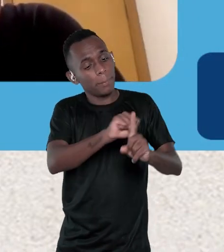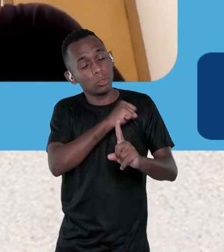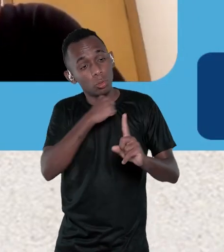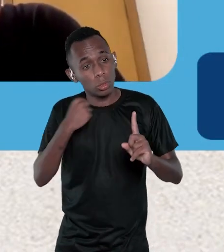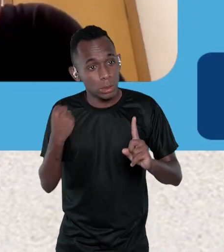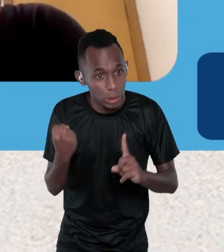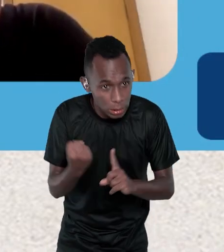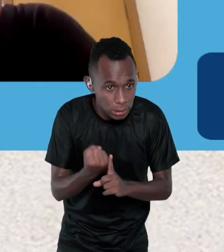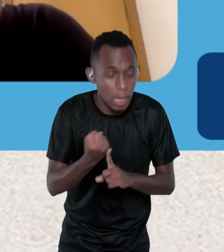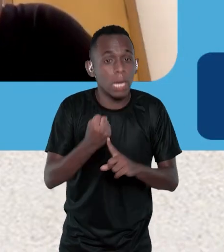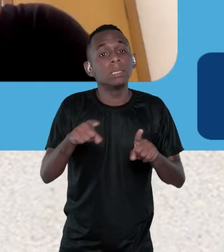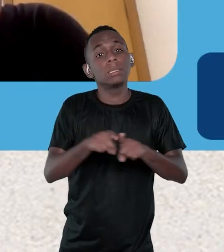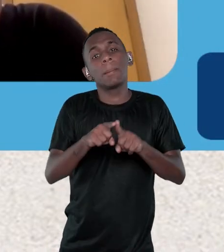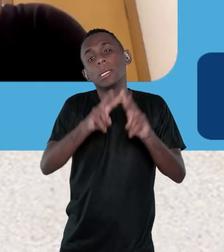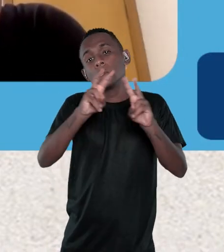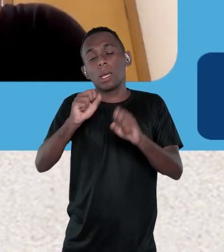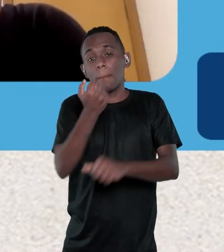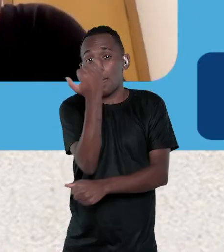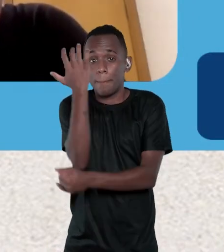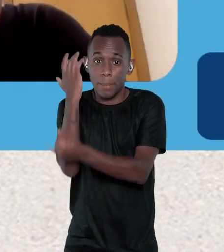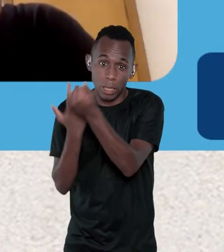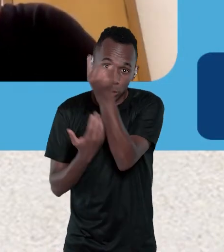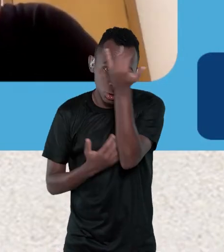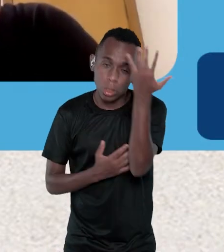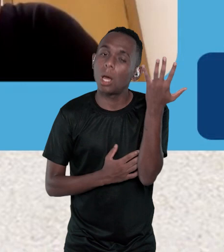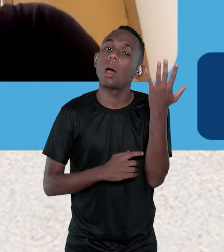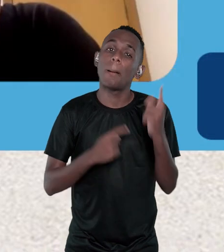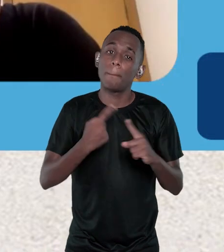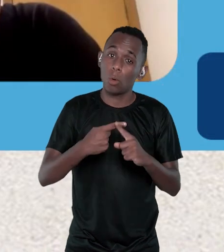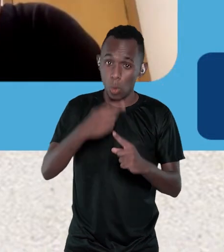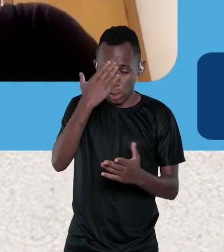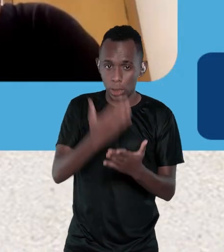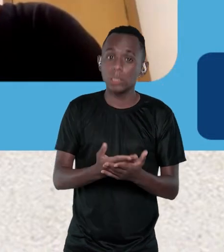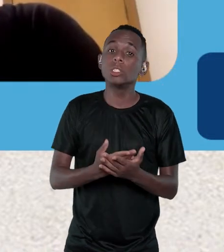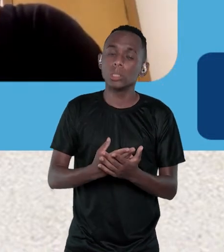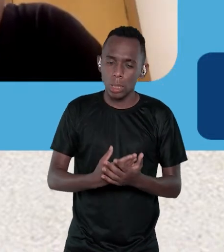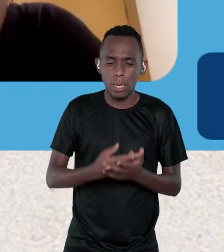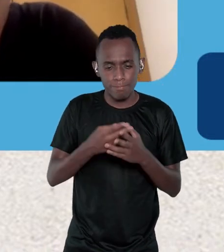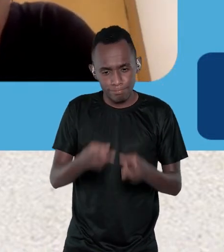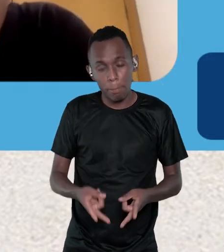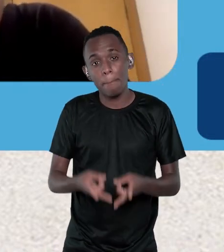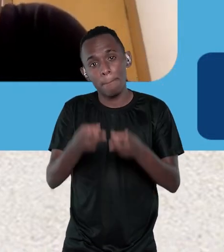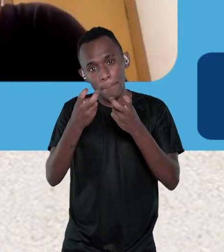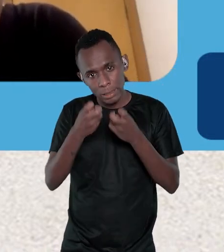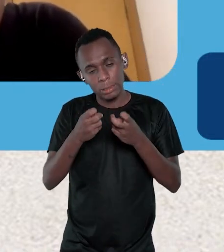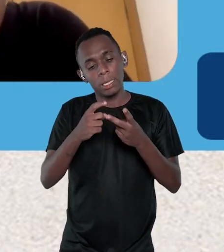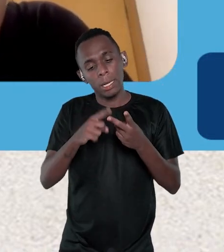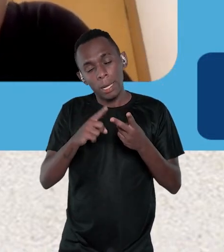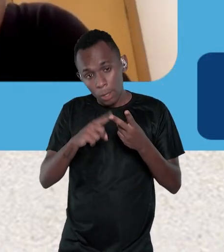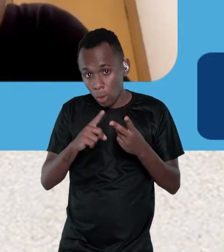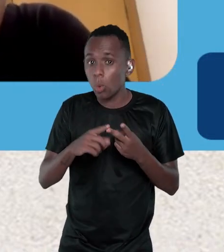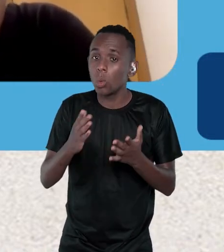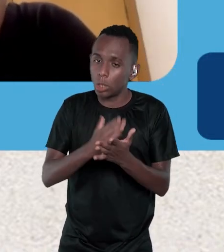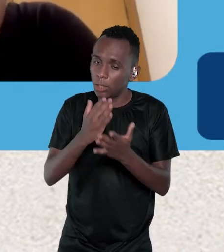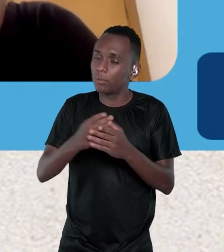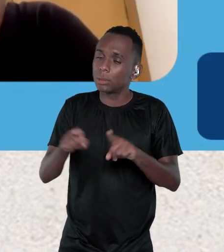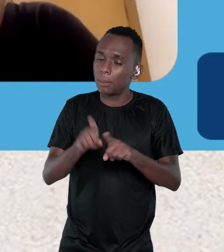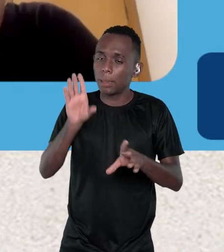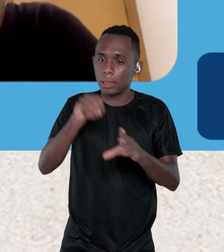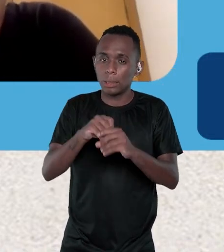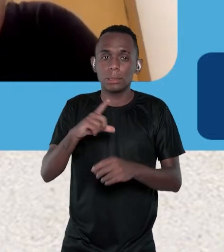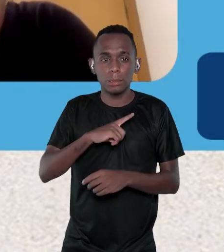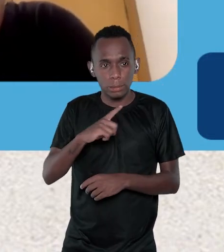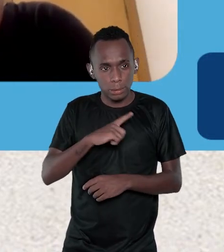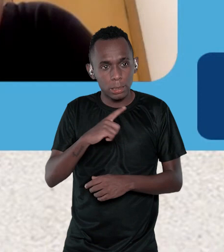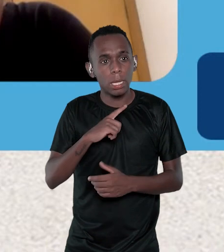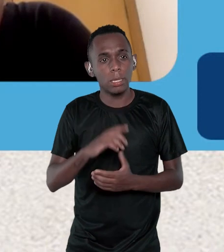aborda, mas também as questões sociais, as questões ambientais, que eu acho também que está bem presente aqui